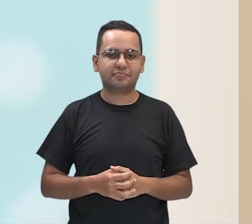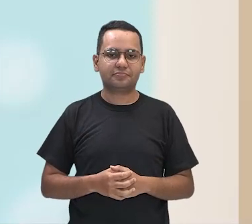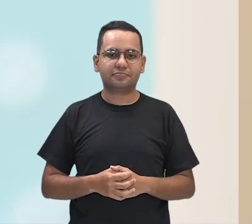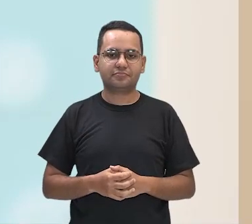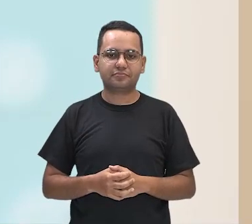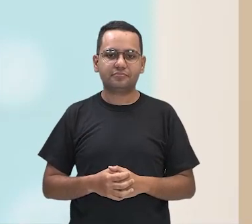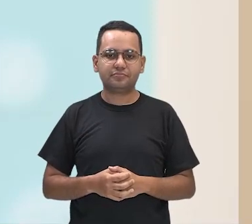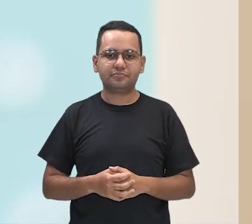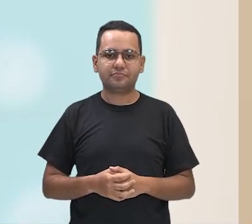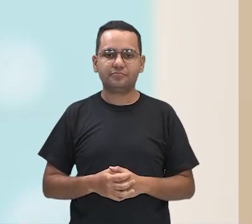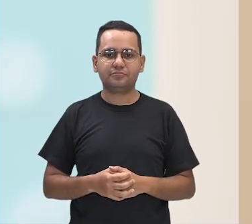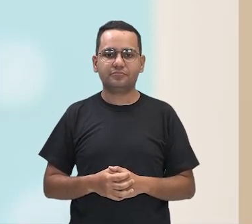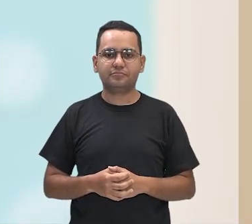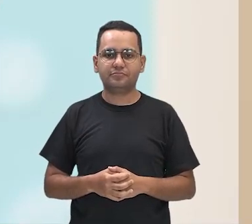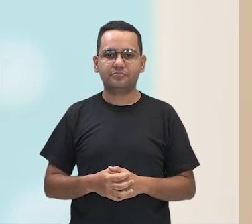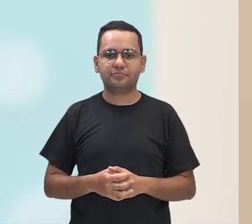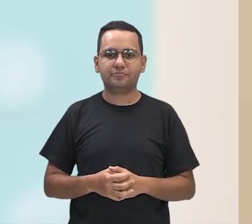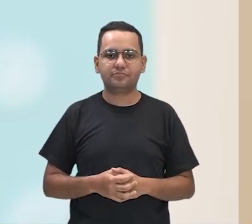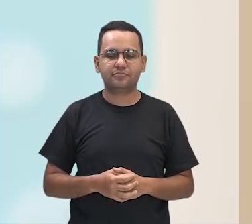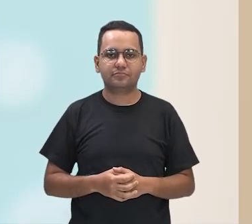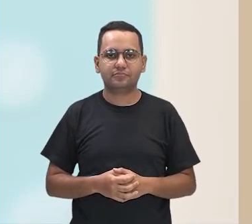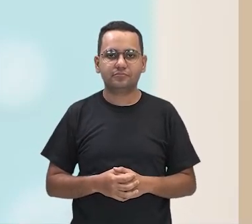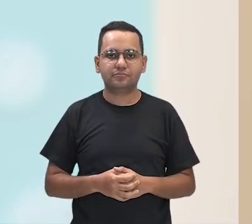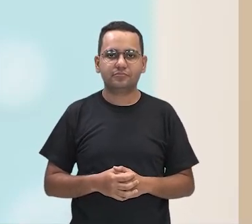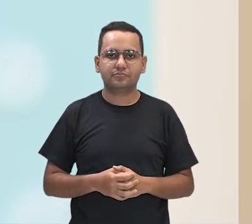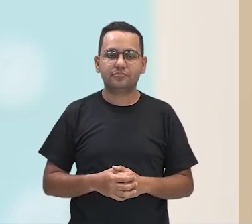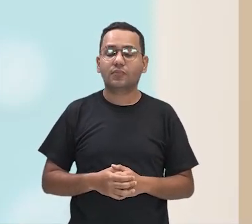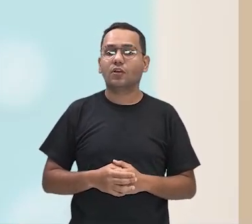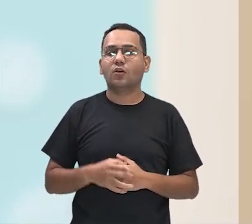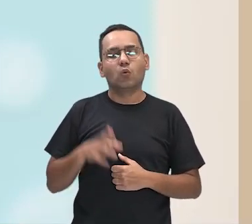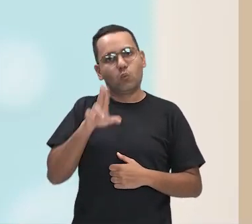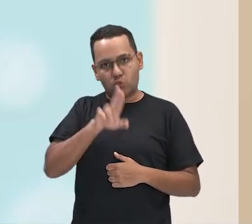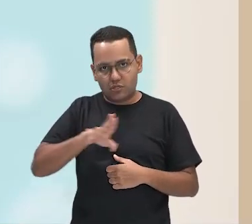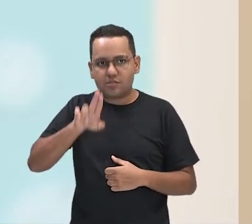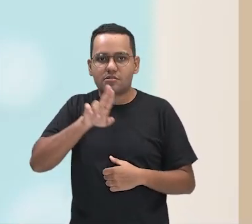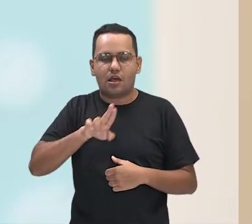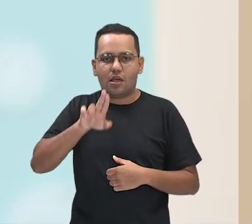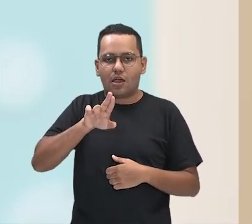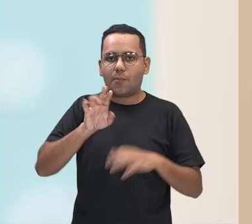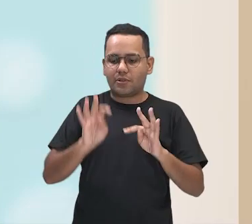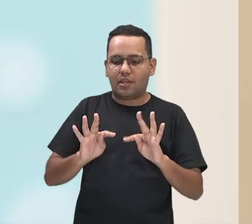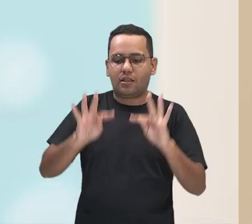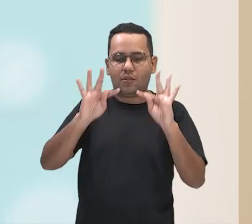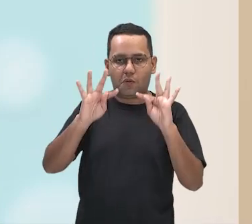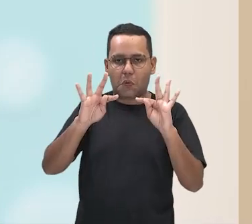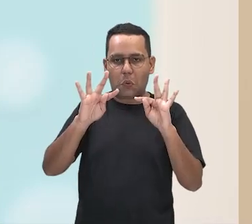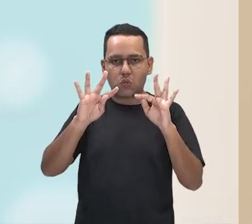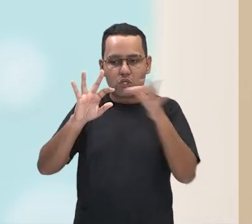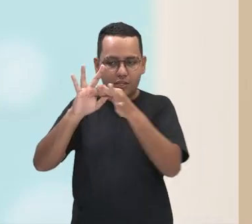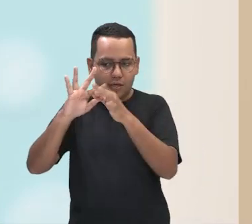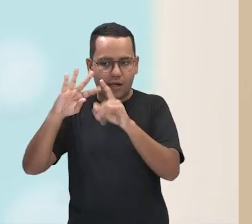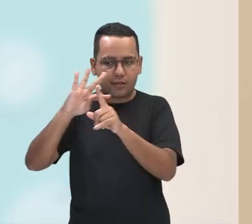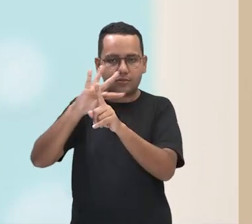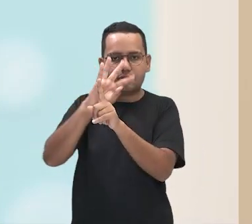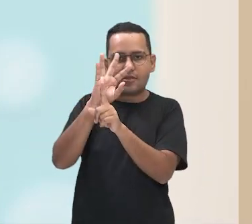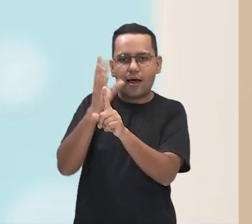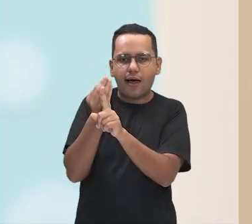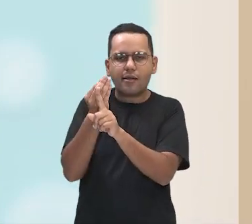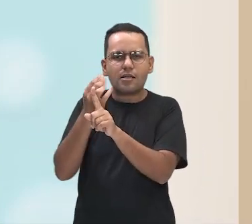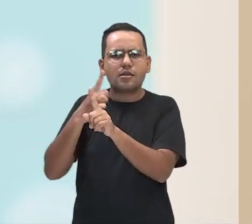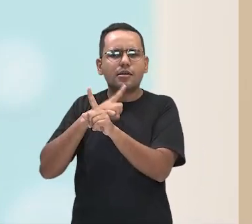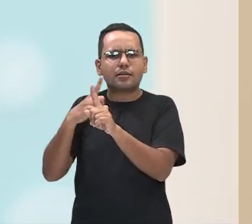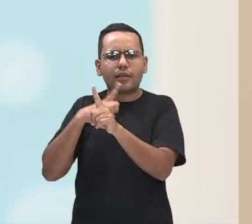Então, mais uma vez, a gente utiliza a arte a tecnologia e a arte ao nosso favor, e elas estão ali